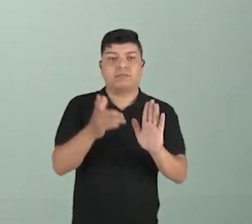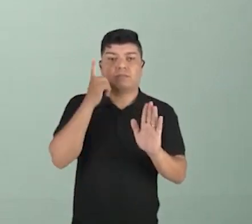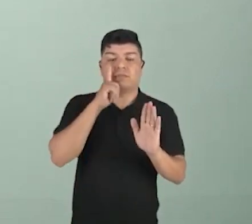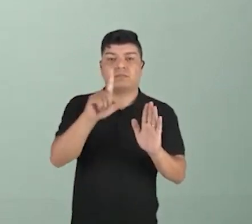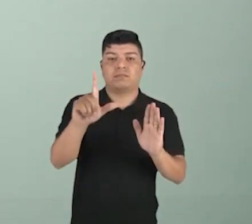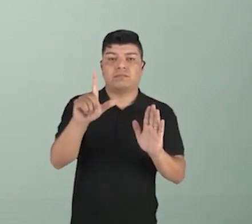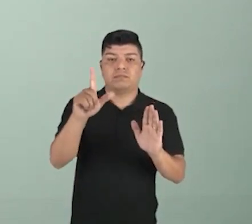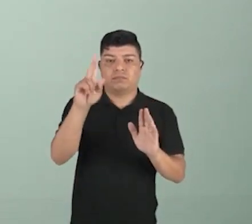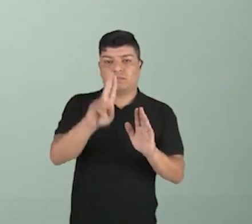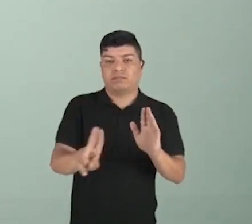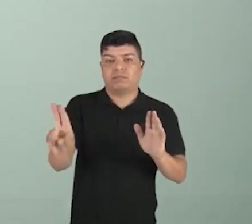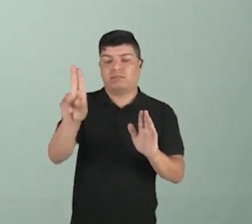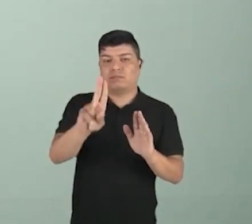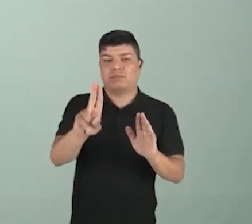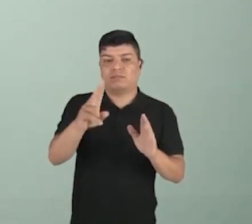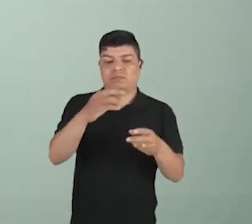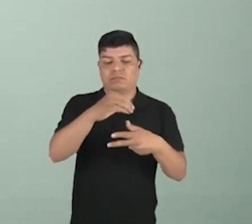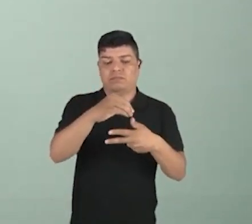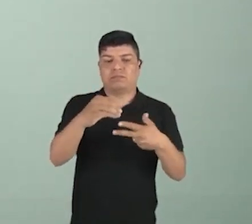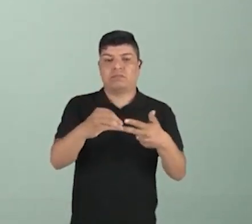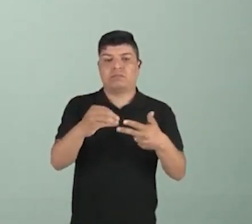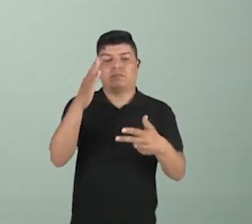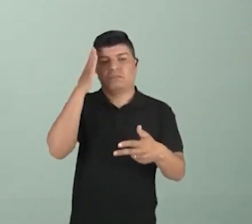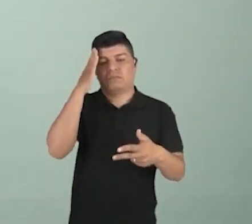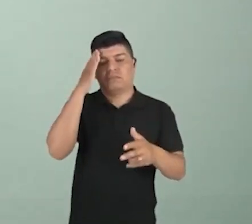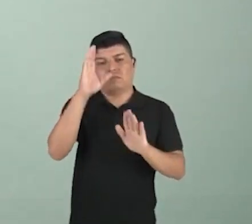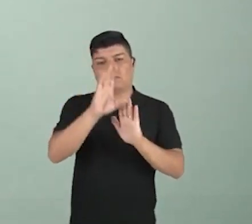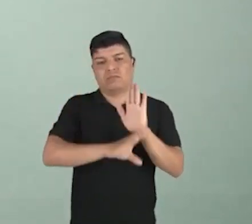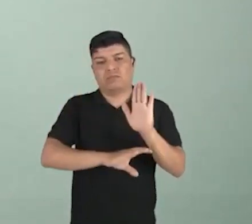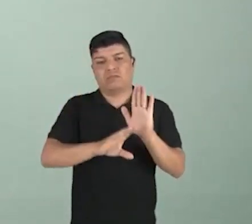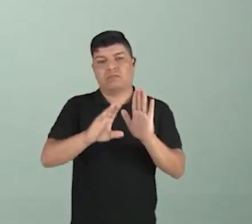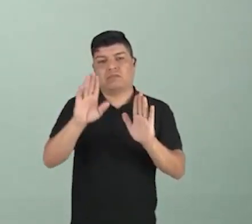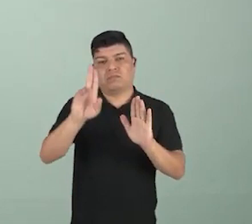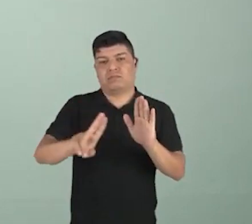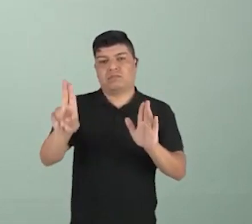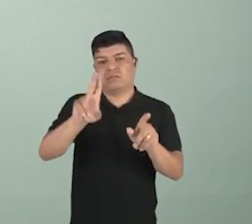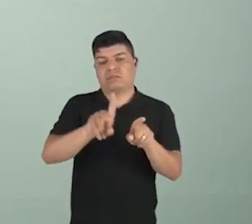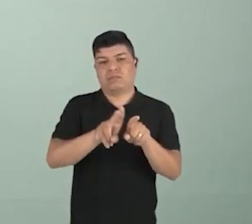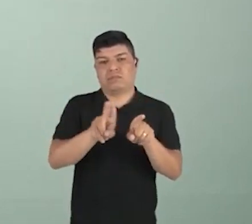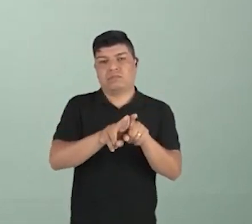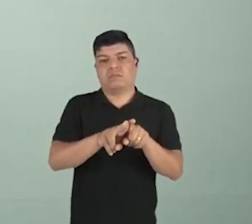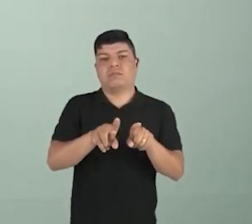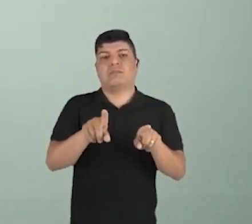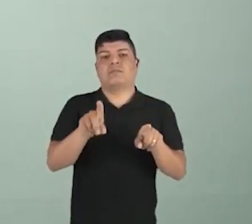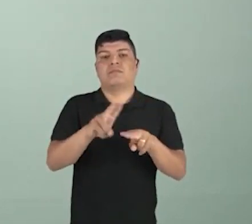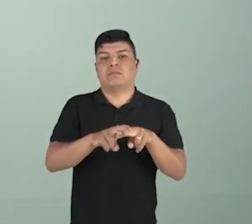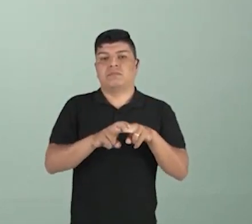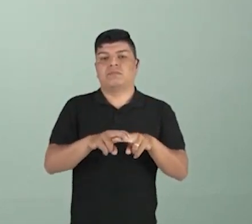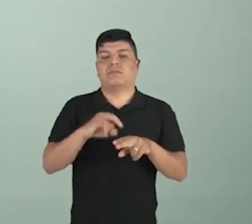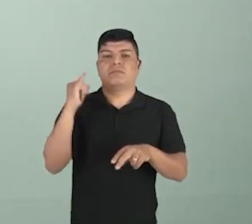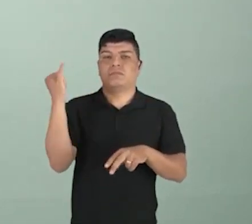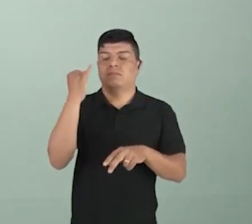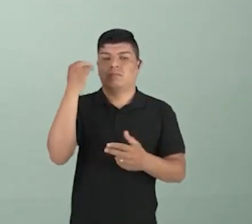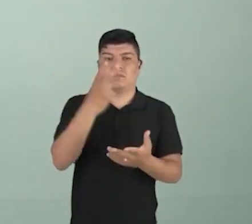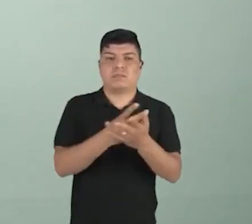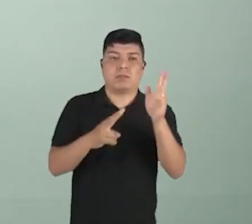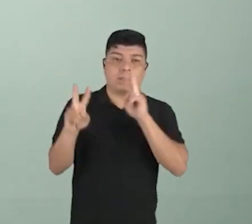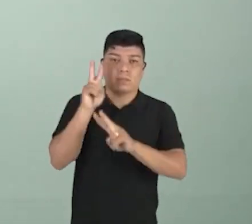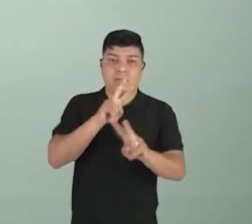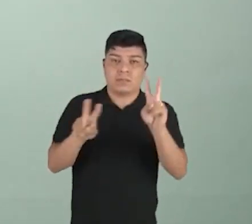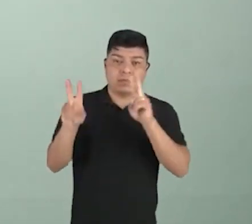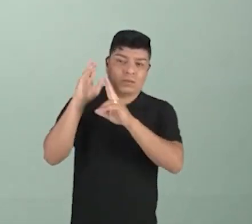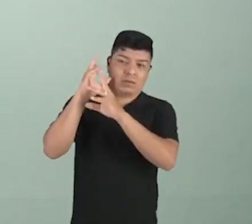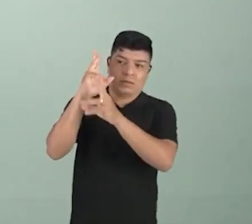conseguir aplicar. O Enem é isso, é saber conceito e conseguir aplicar. Então, o importante é você sempre estar visualizando,